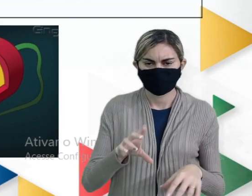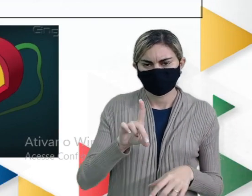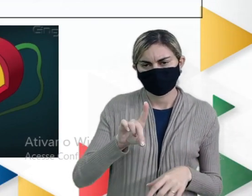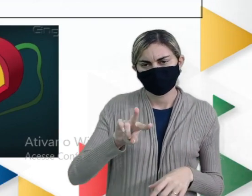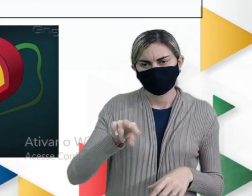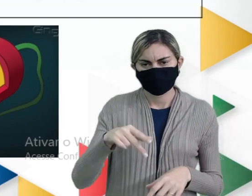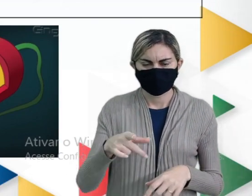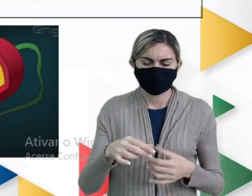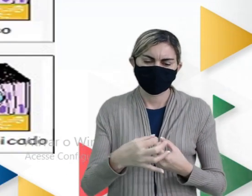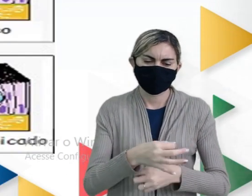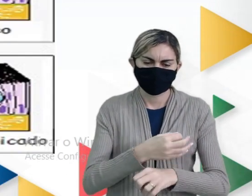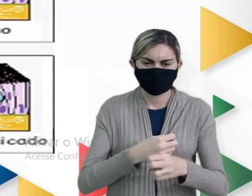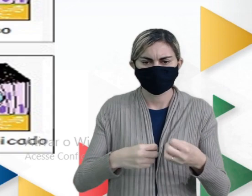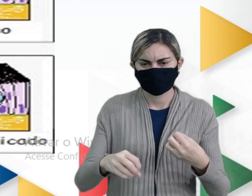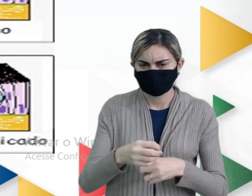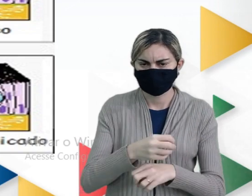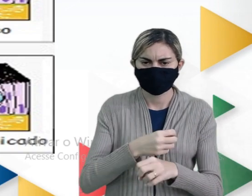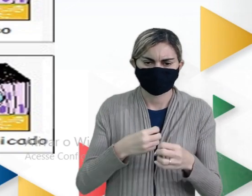divisão celular.